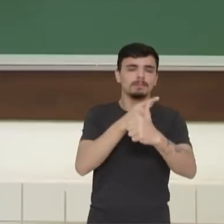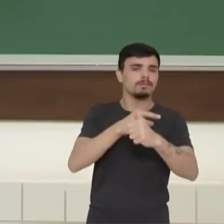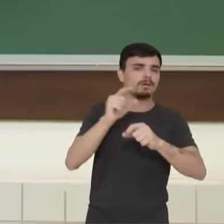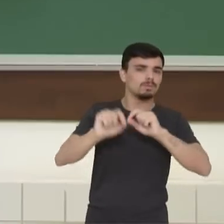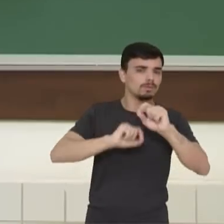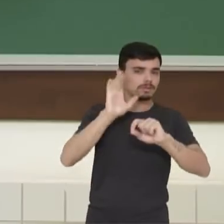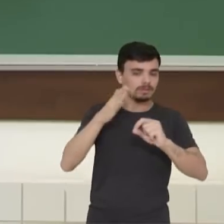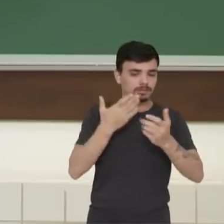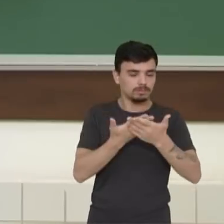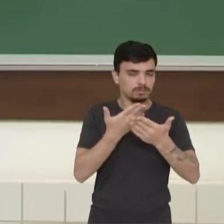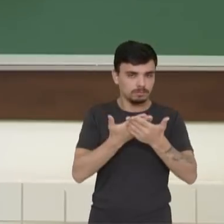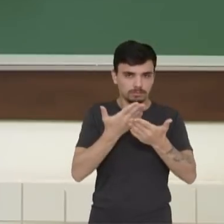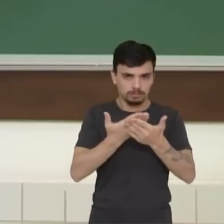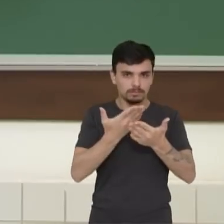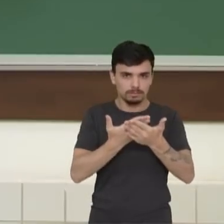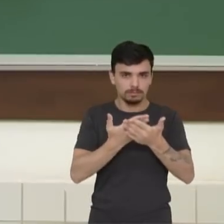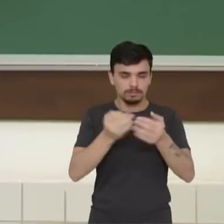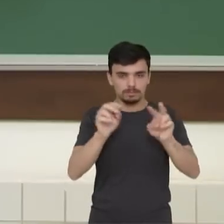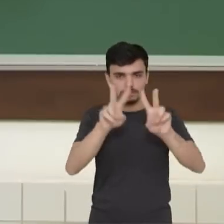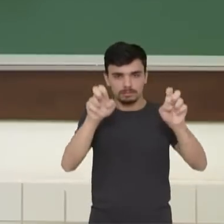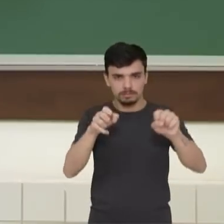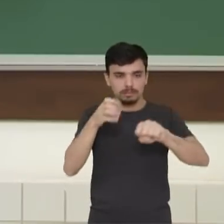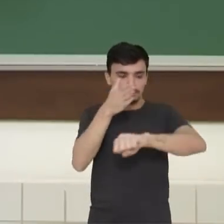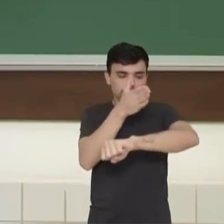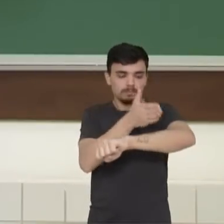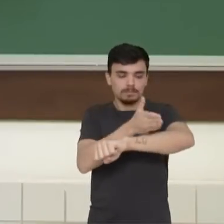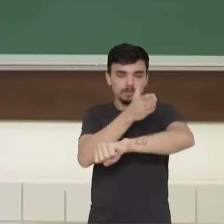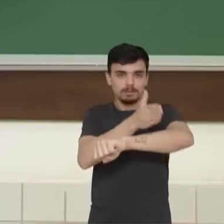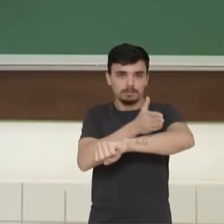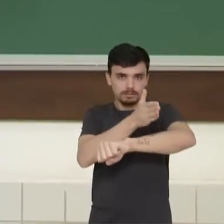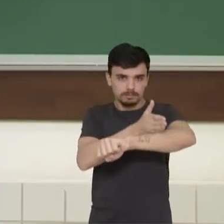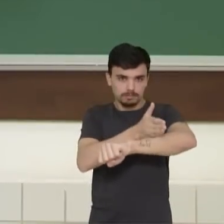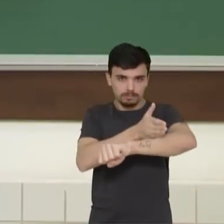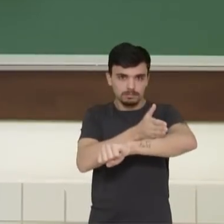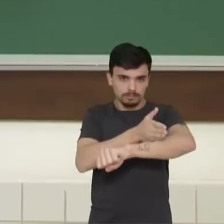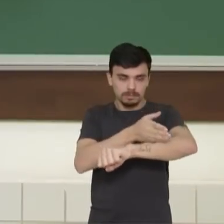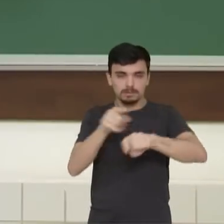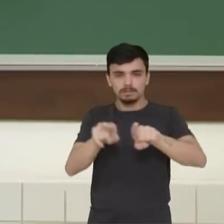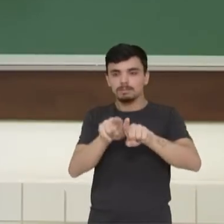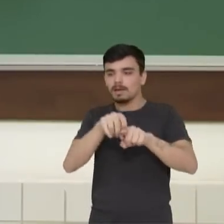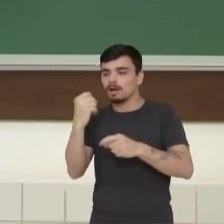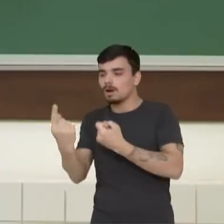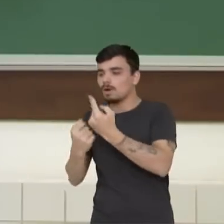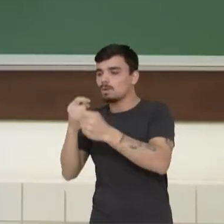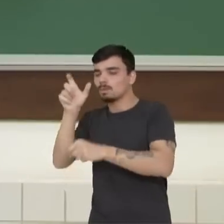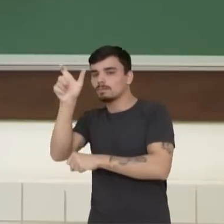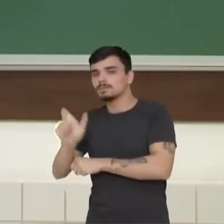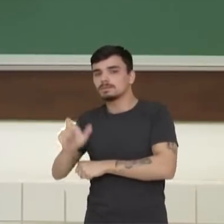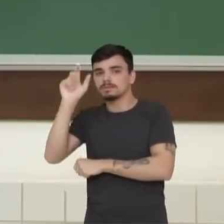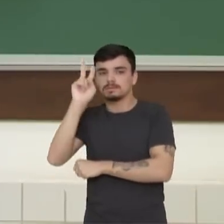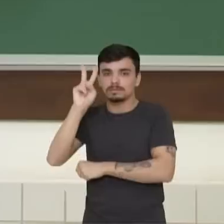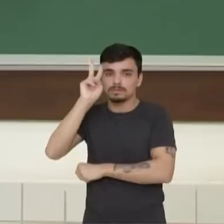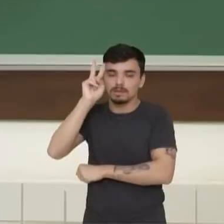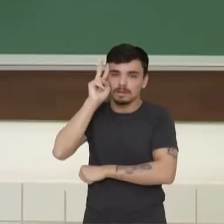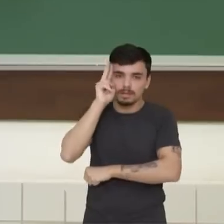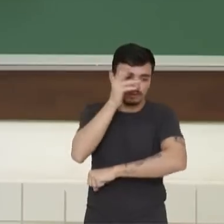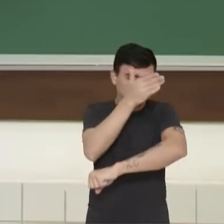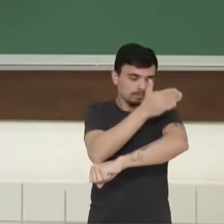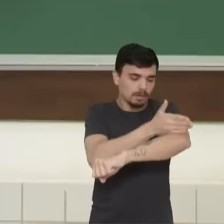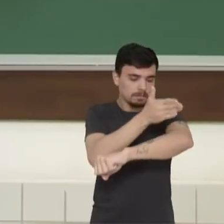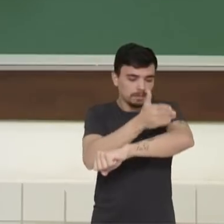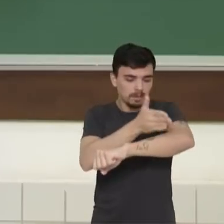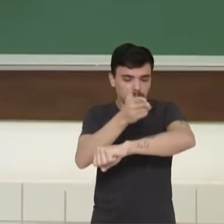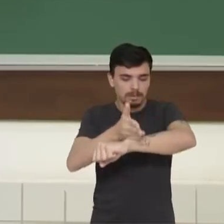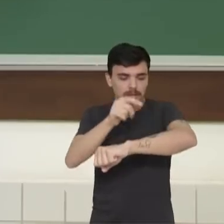nós estamos estudando o período medieval, né? Os historiadores eles dividem a história em vários períodos para ficar um